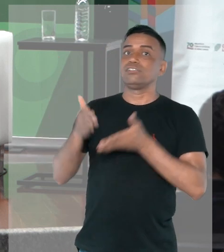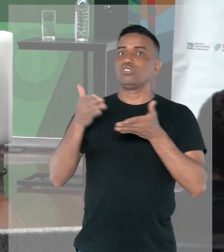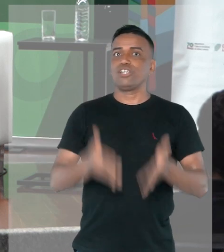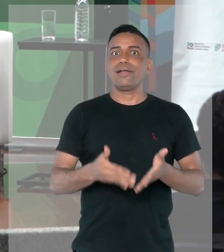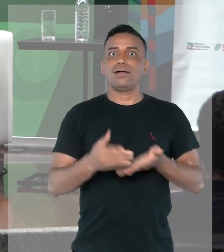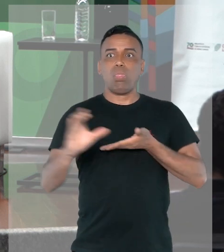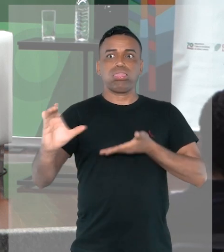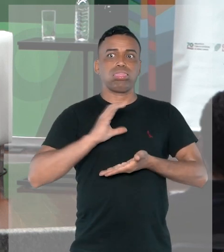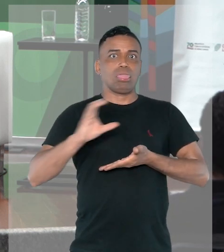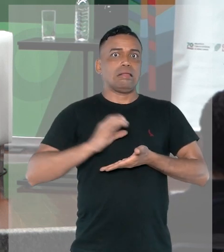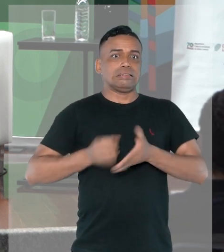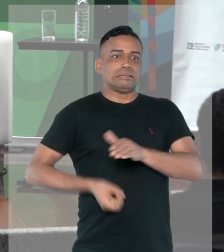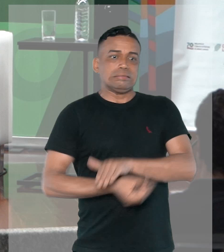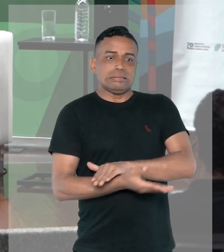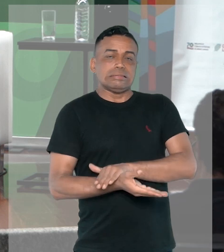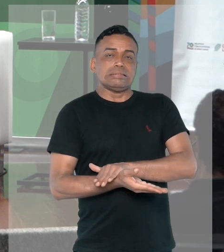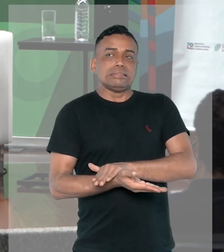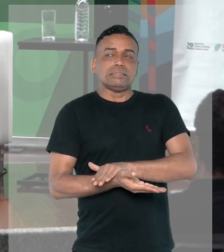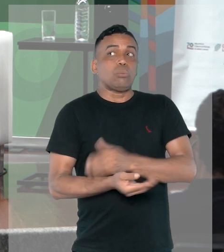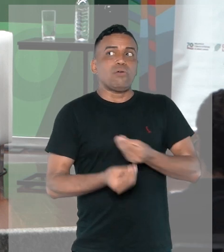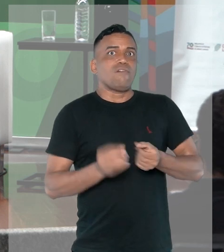no meu preço, o que eu faço?